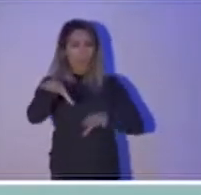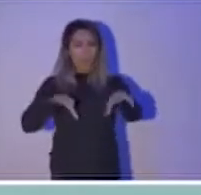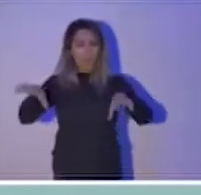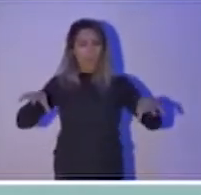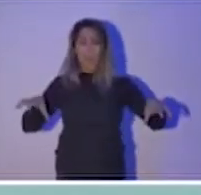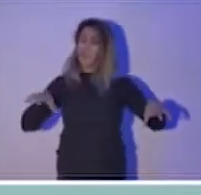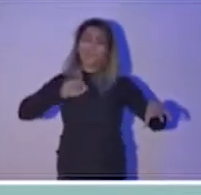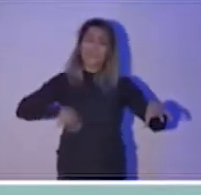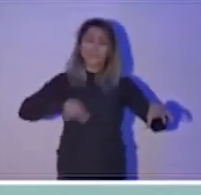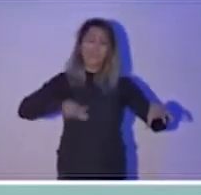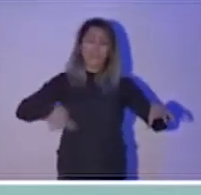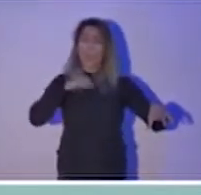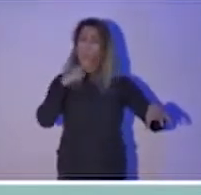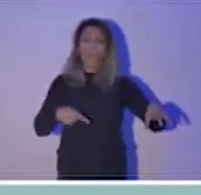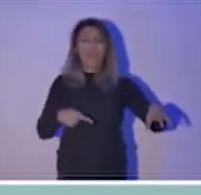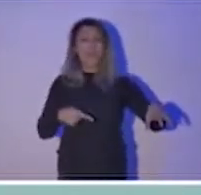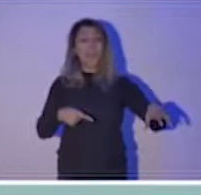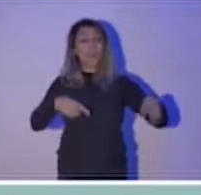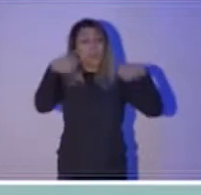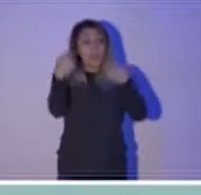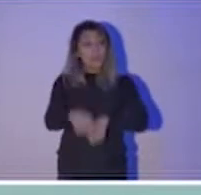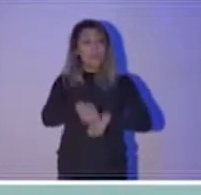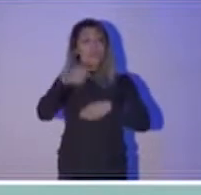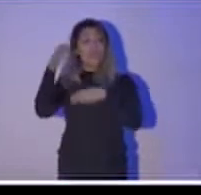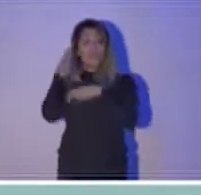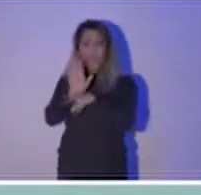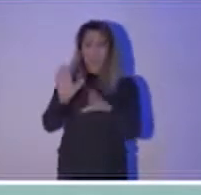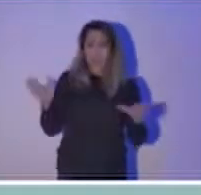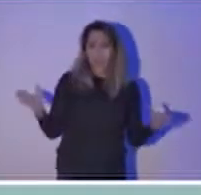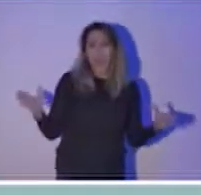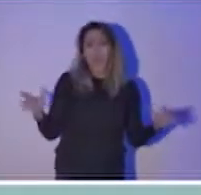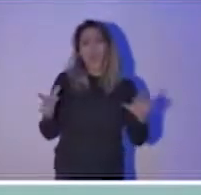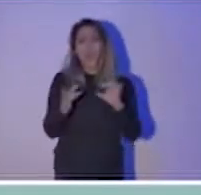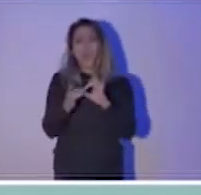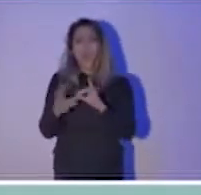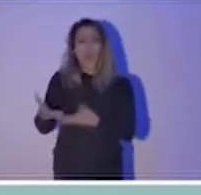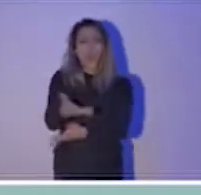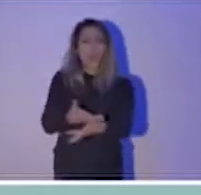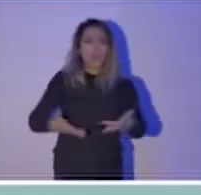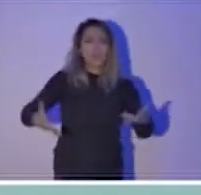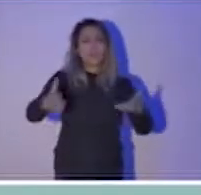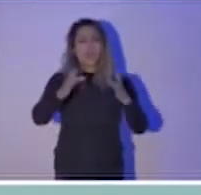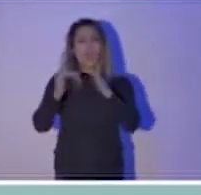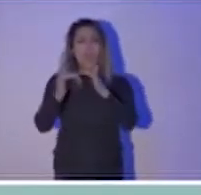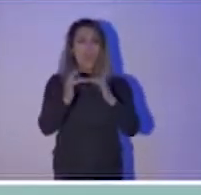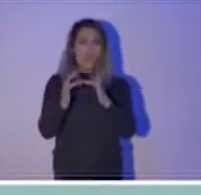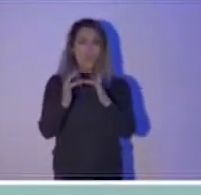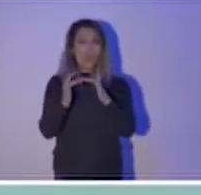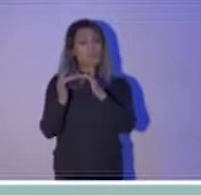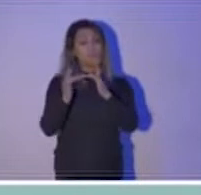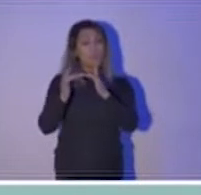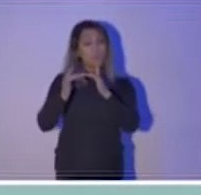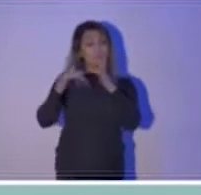aqui é sobre como fomentar e promover mais conexões entre todos esses atores para uma formação mais integral